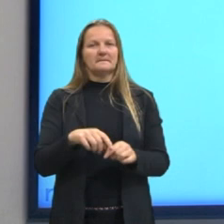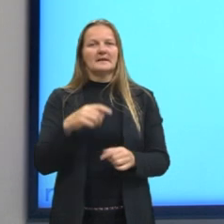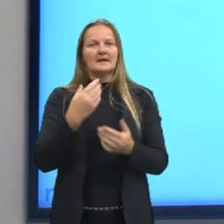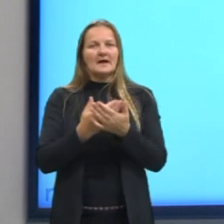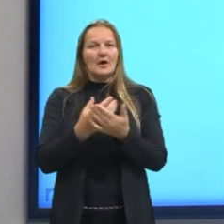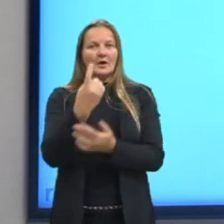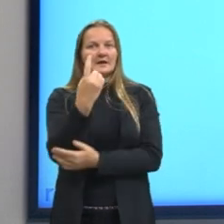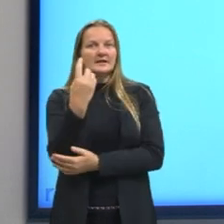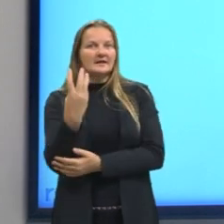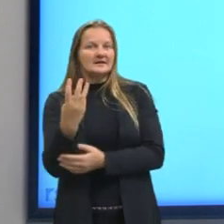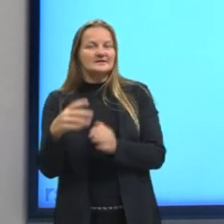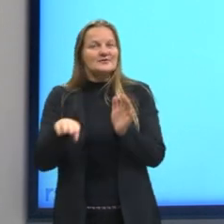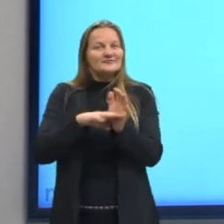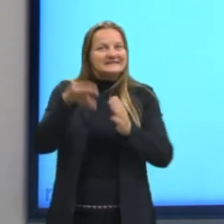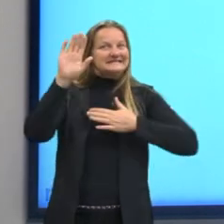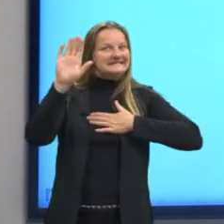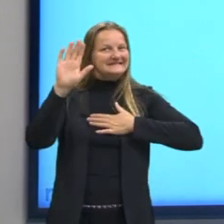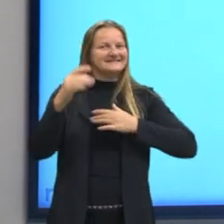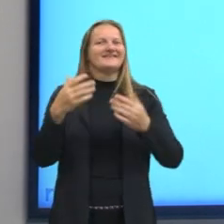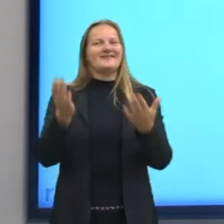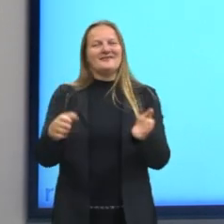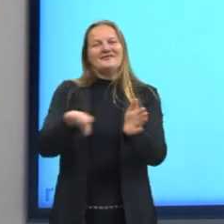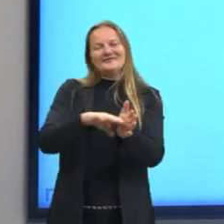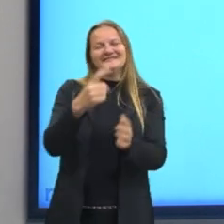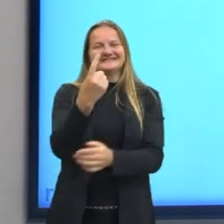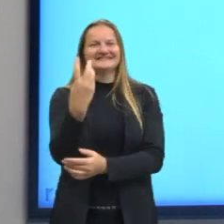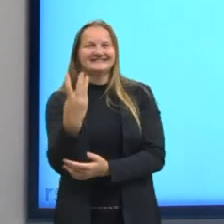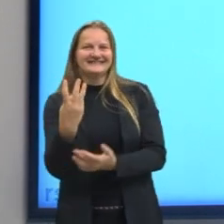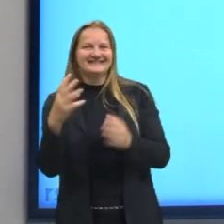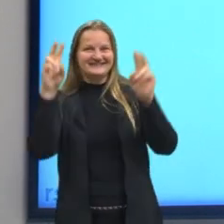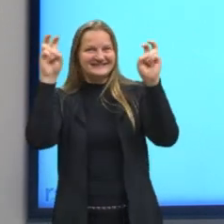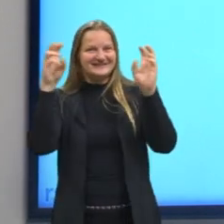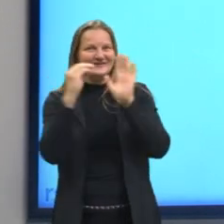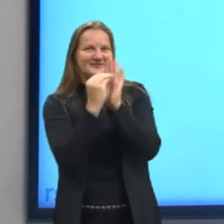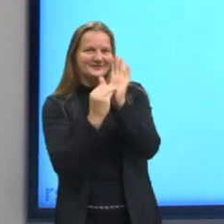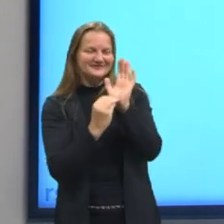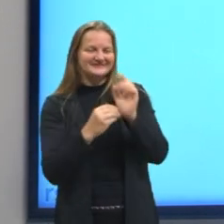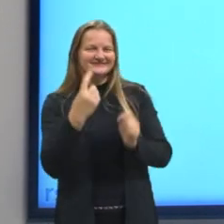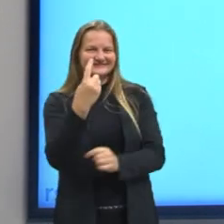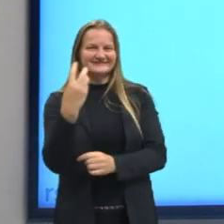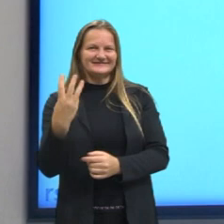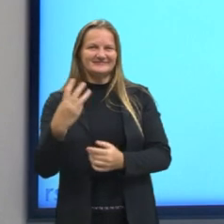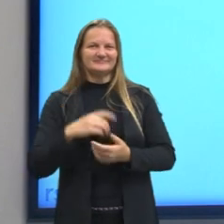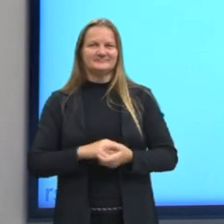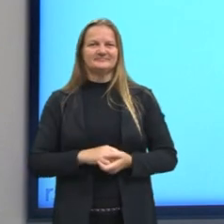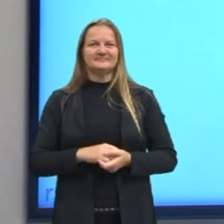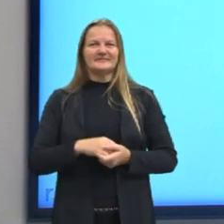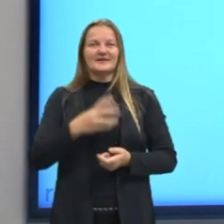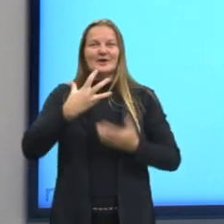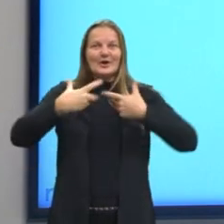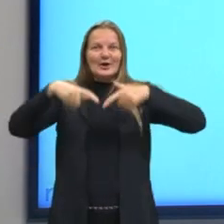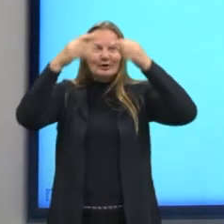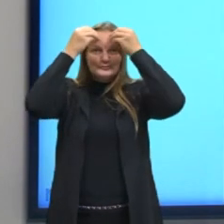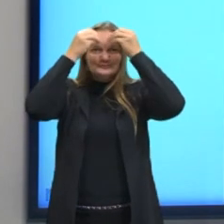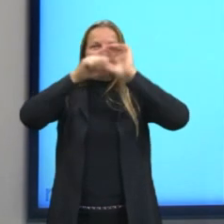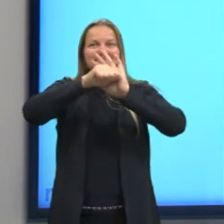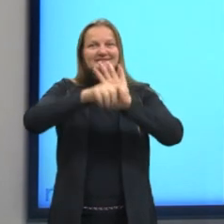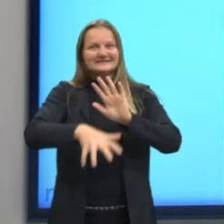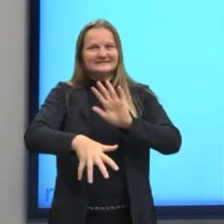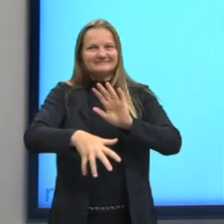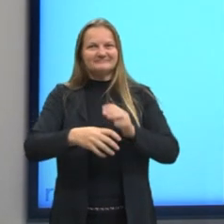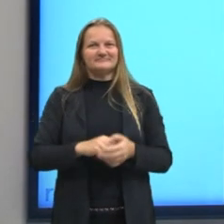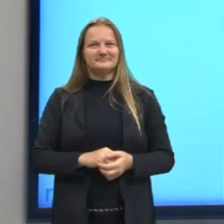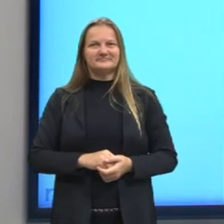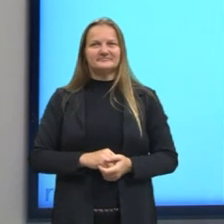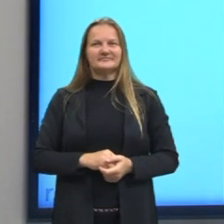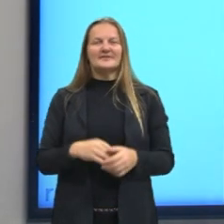13 estão cumprindo a minha palavra chegamos hoje ao nosso conteúdo né o nosso assunto eu vi figuras de linguagem